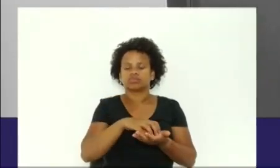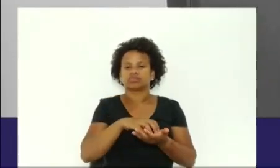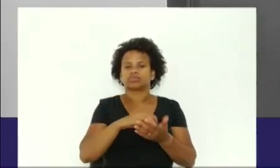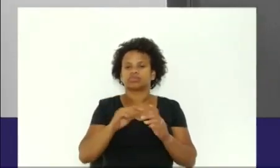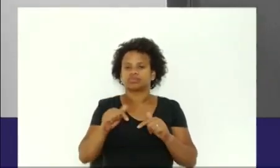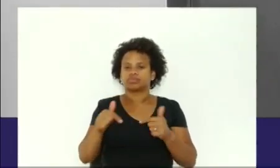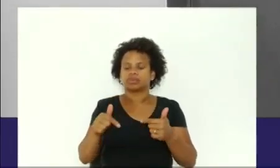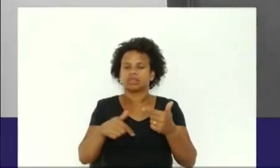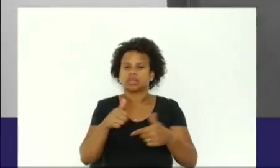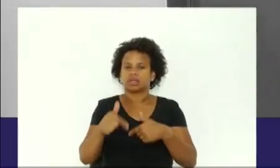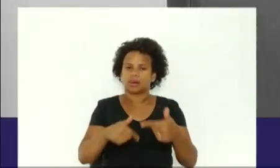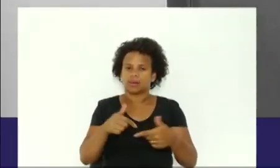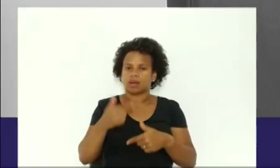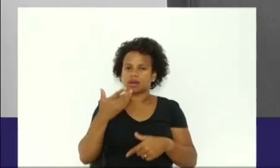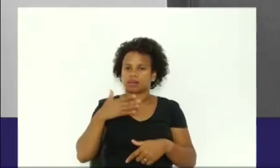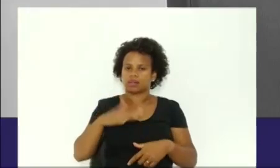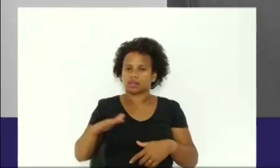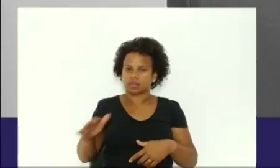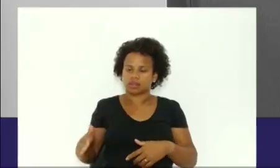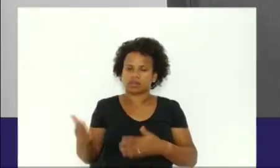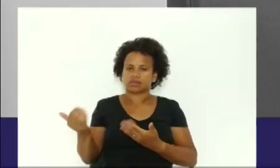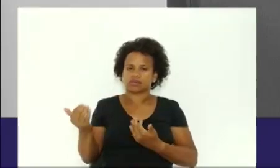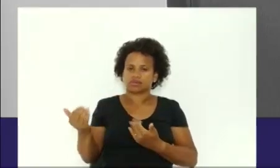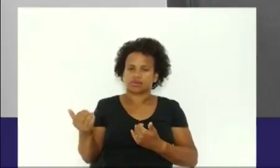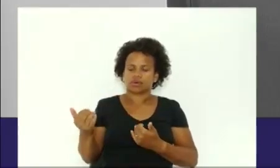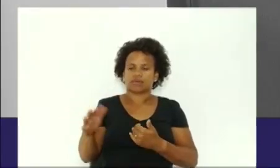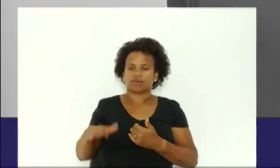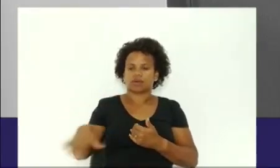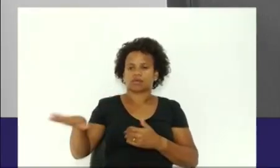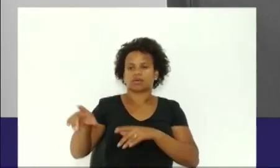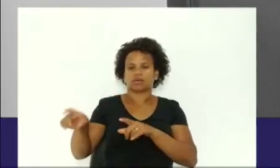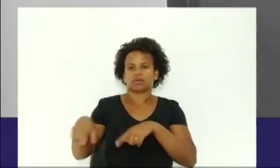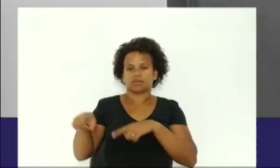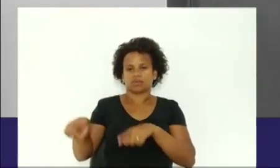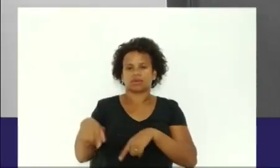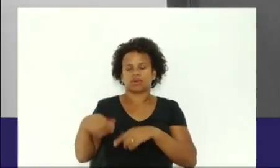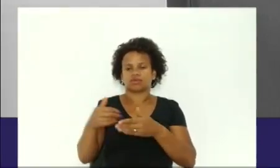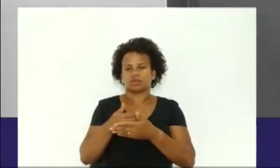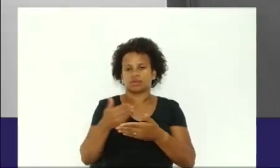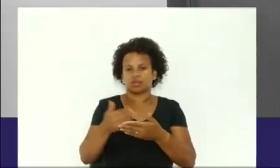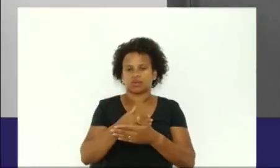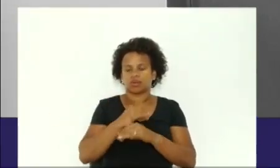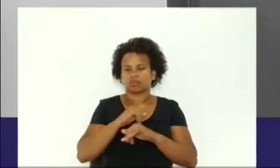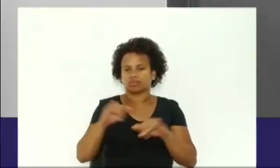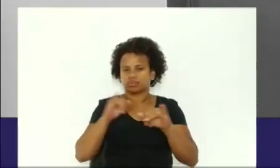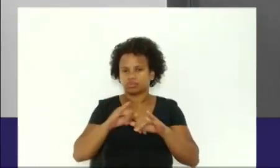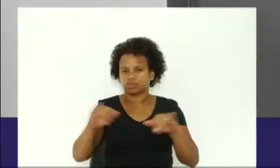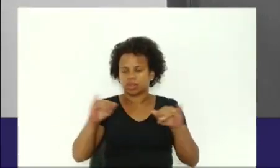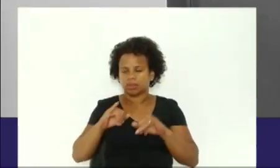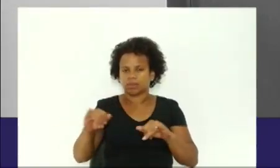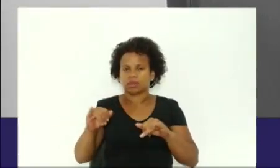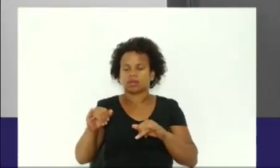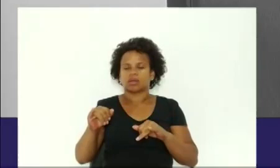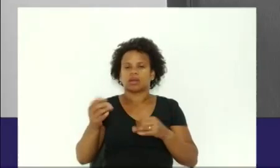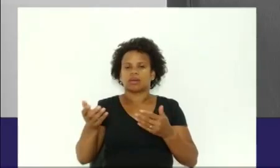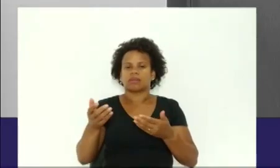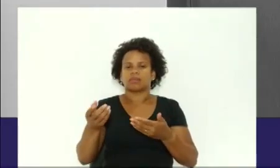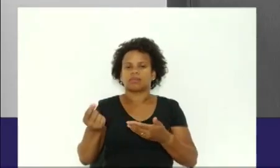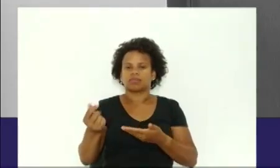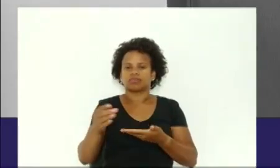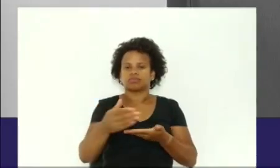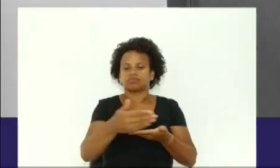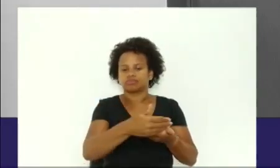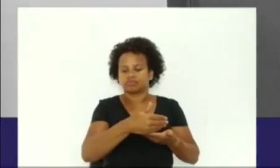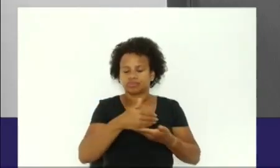e adolescentes da zona rural de Botucatu. Foi amplamente divulgada uma campanha de arrecadação de donativos para as famílias